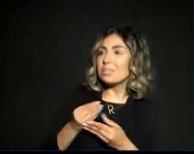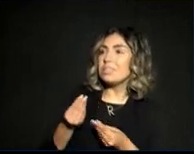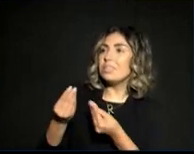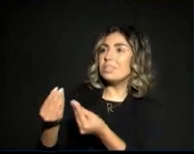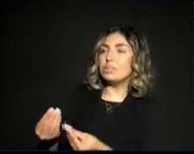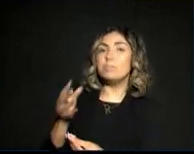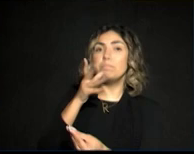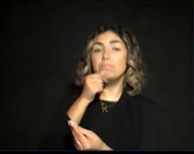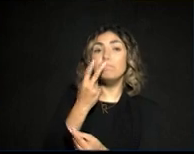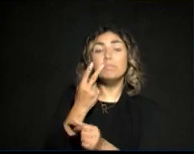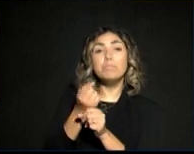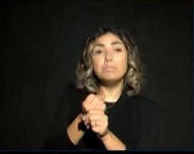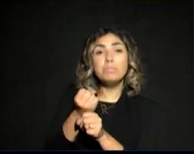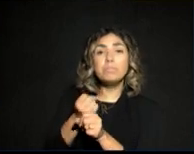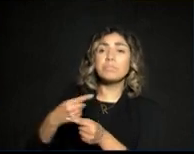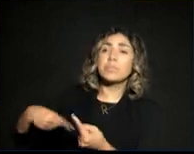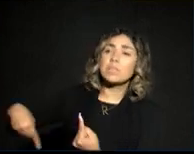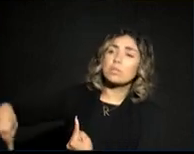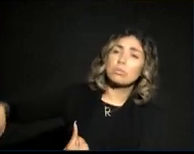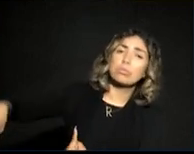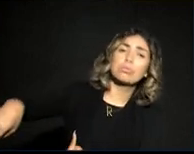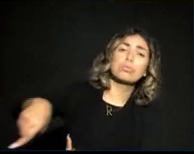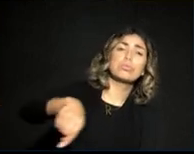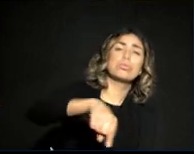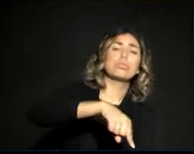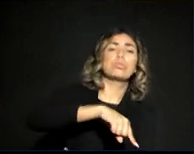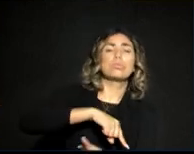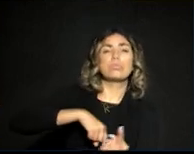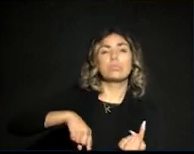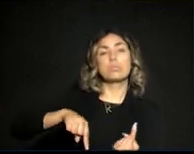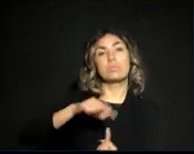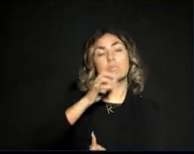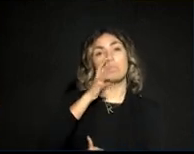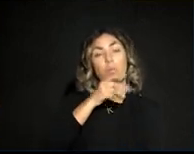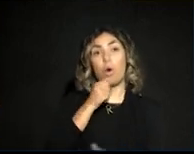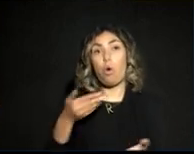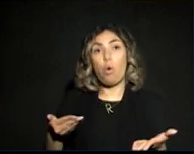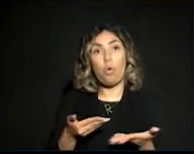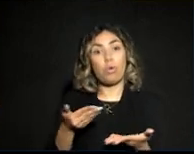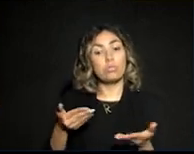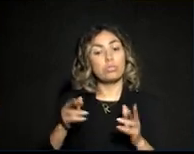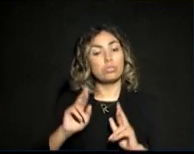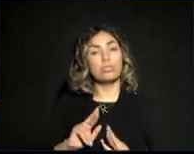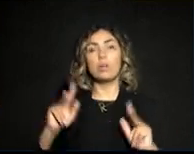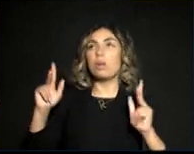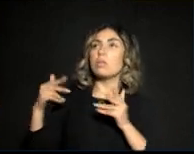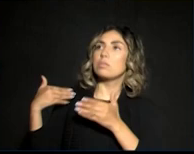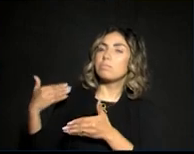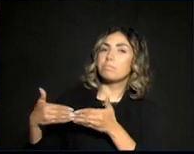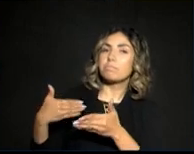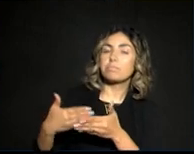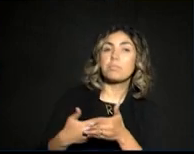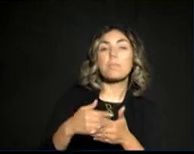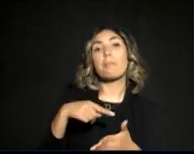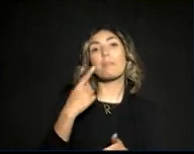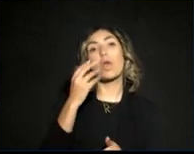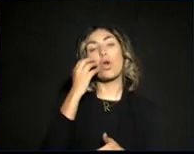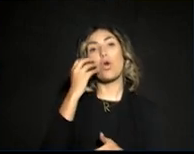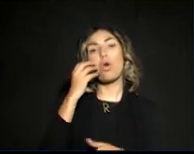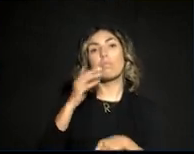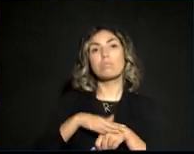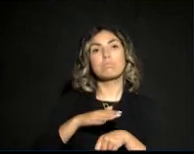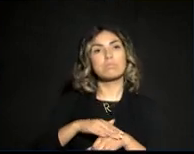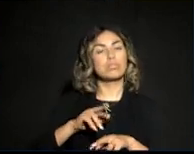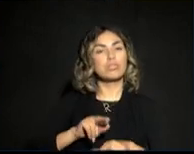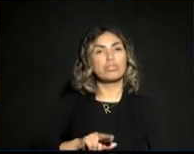antecipado no capital de giro dos bancos estaduais e consequentemente São Paulo vestidos e-mail vendo assim e 2,5 Covas fez